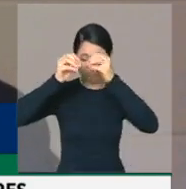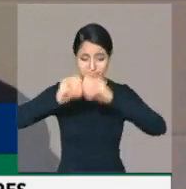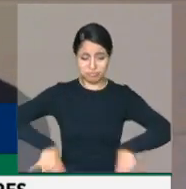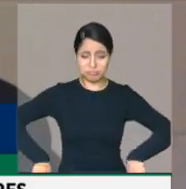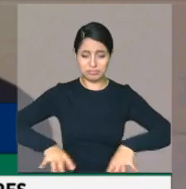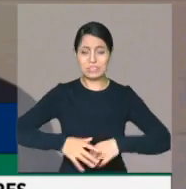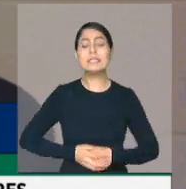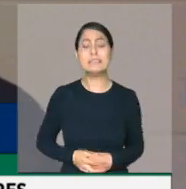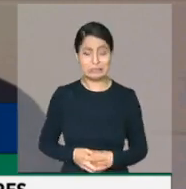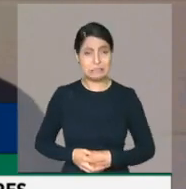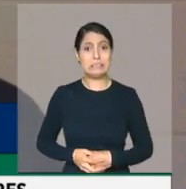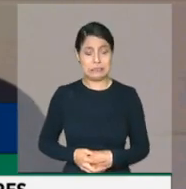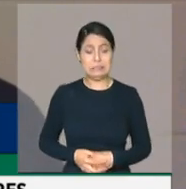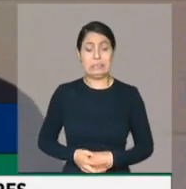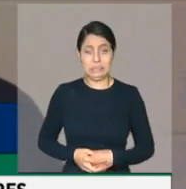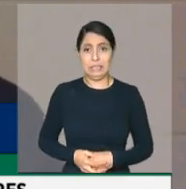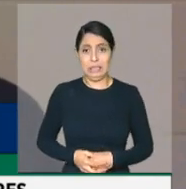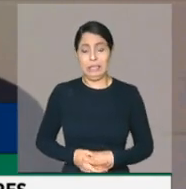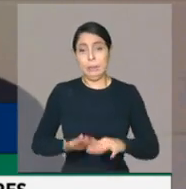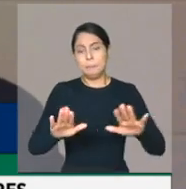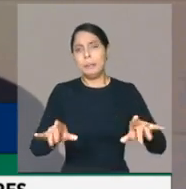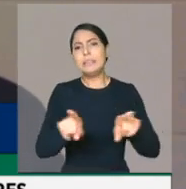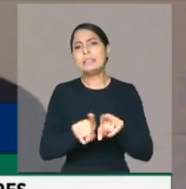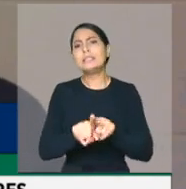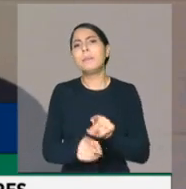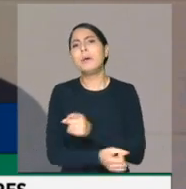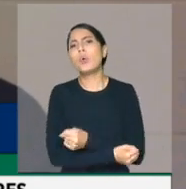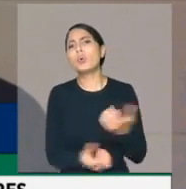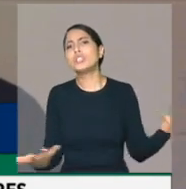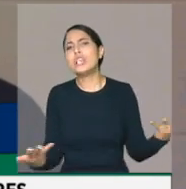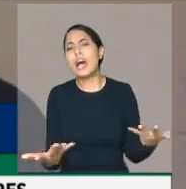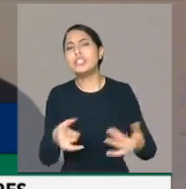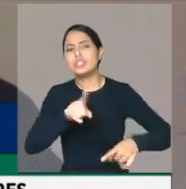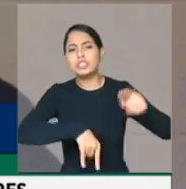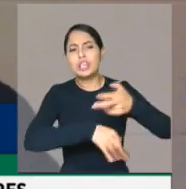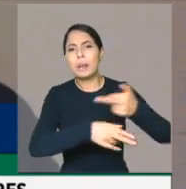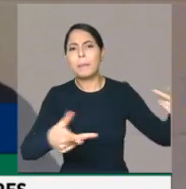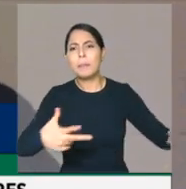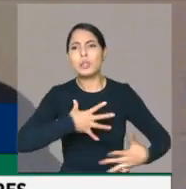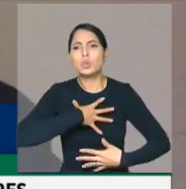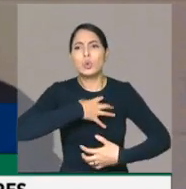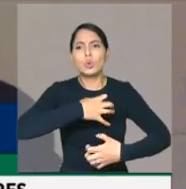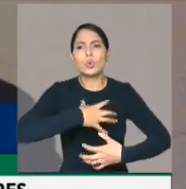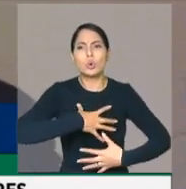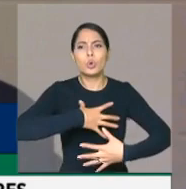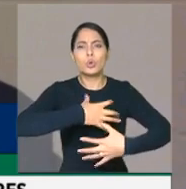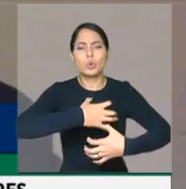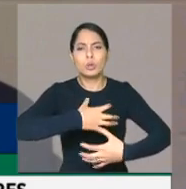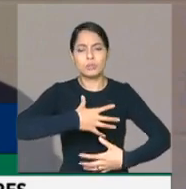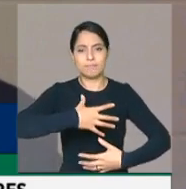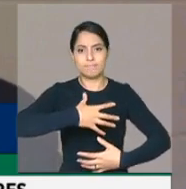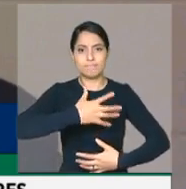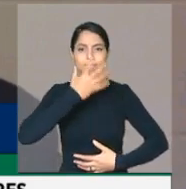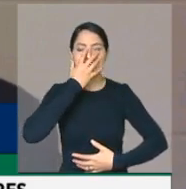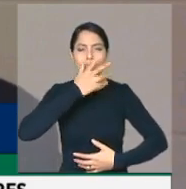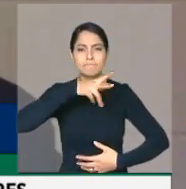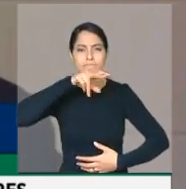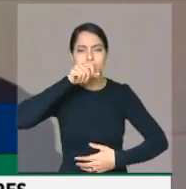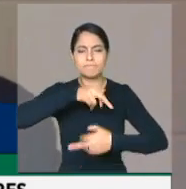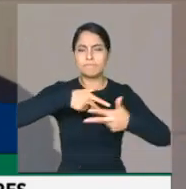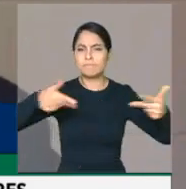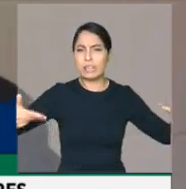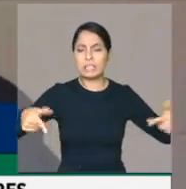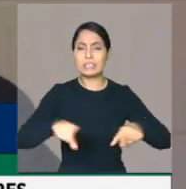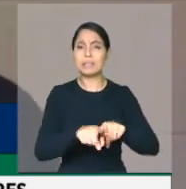isso, além do mais, baixíssimo número de respiradores, a baixíssima transferência de recursos para os estados e